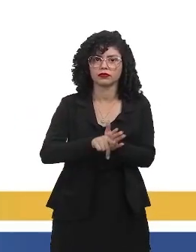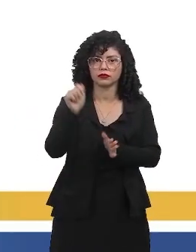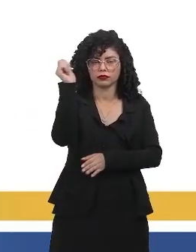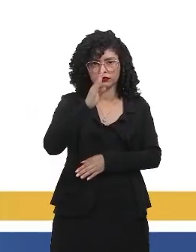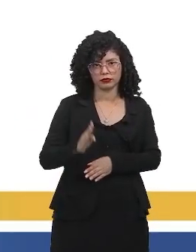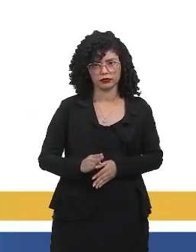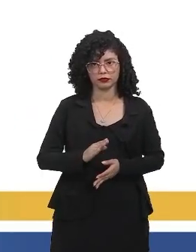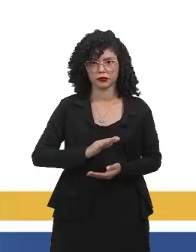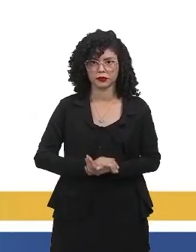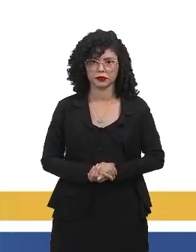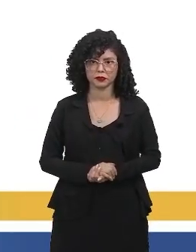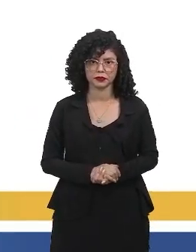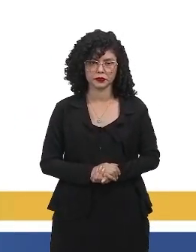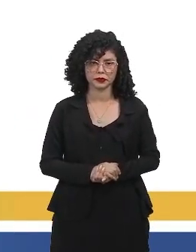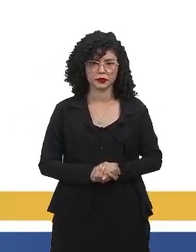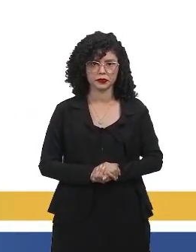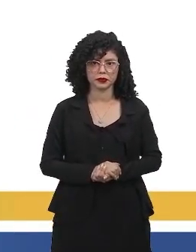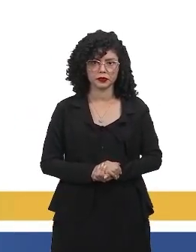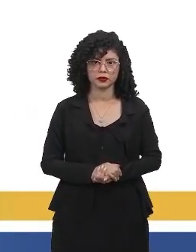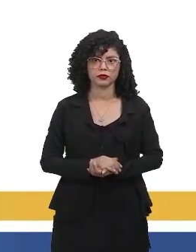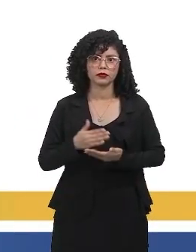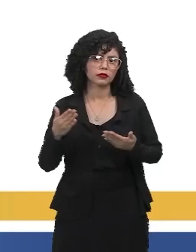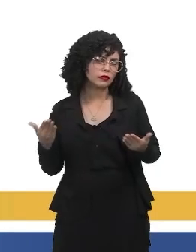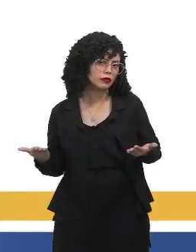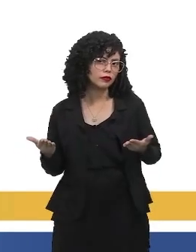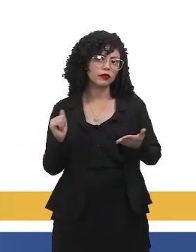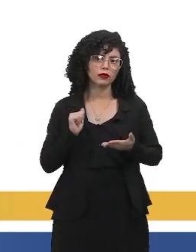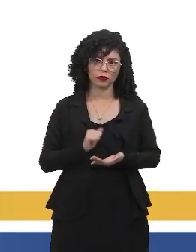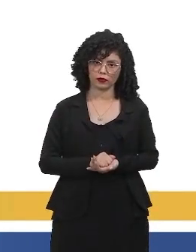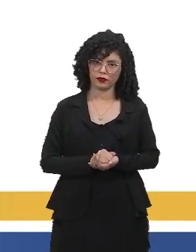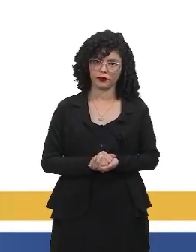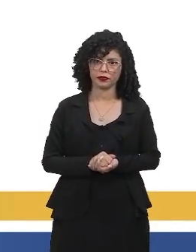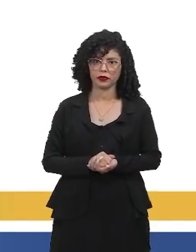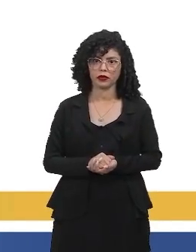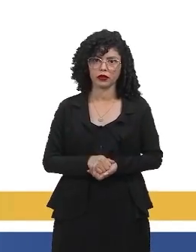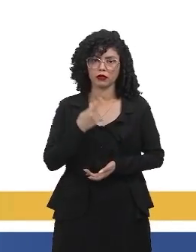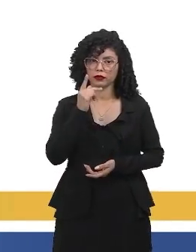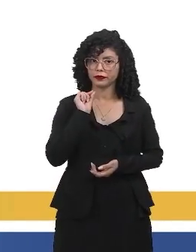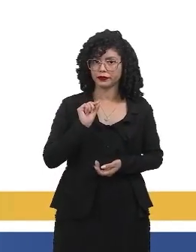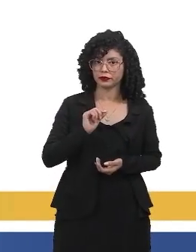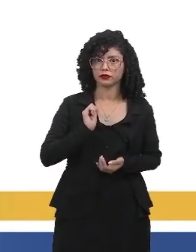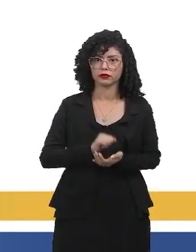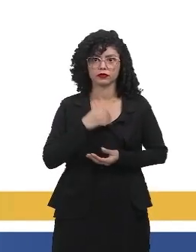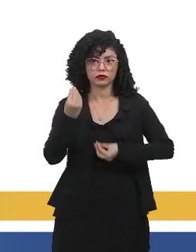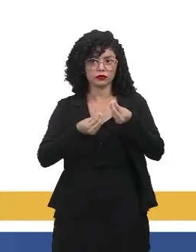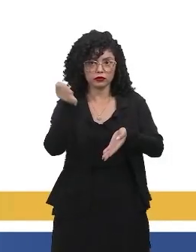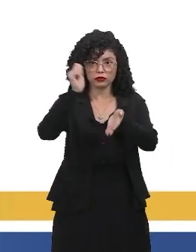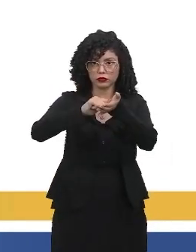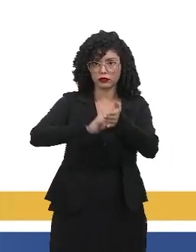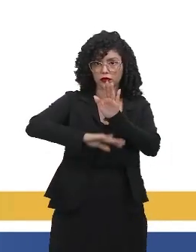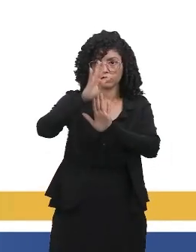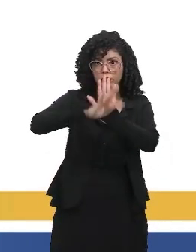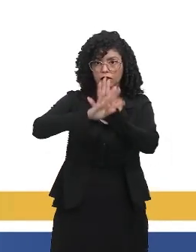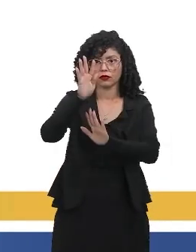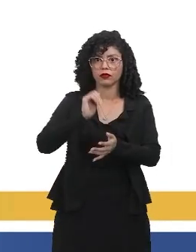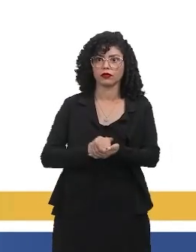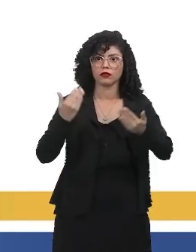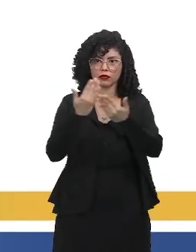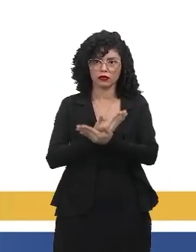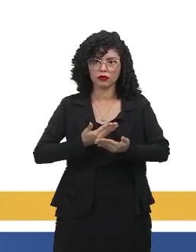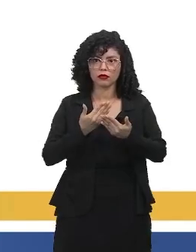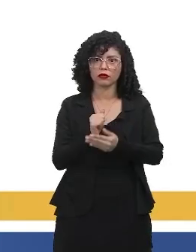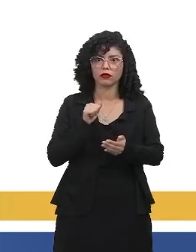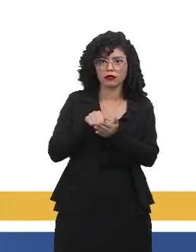nação. A questão diz o seguinte: conforme descrito nos textos,